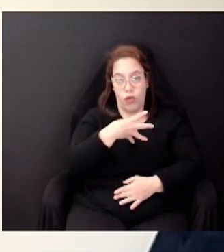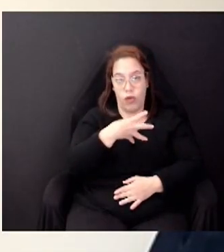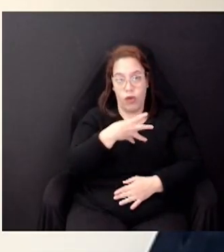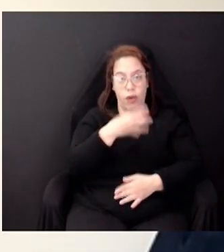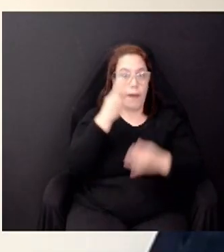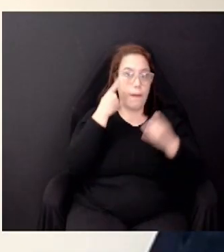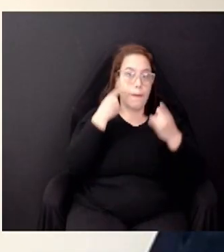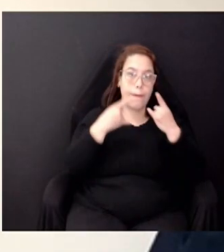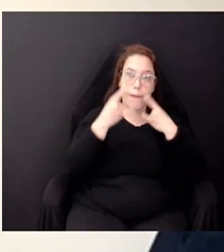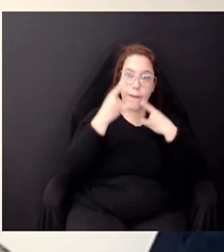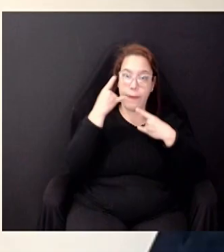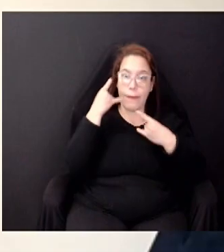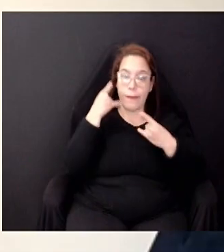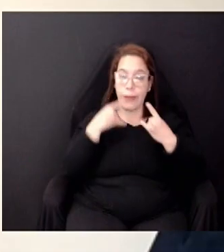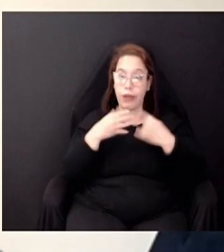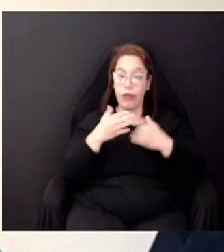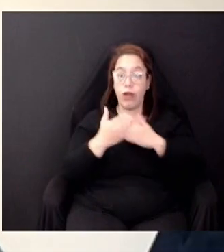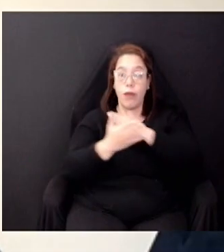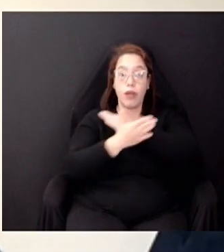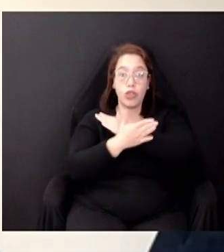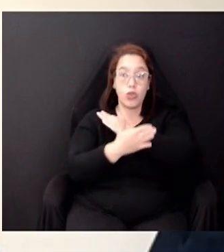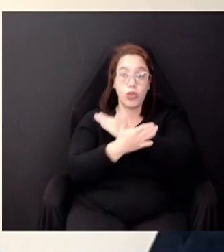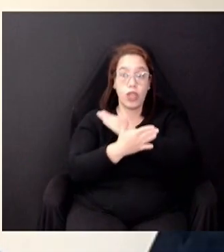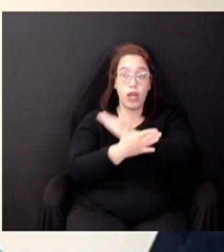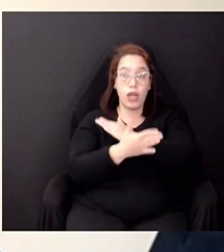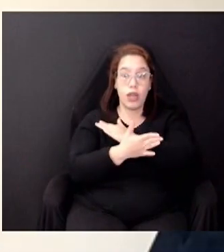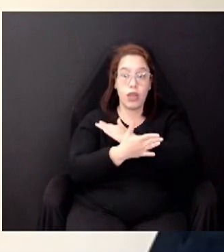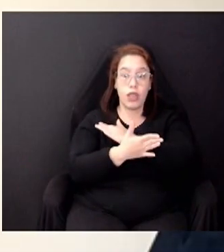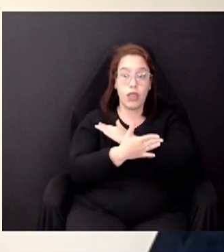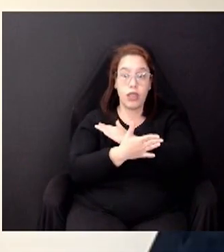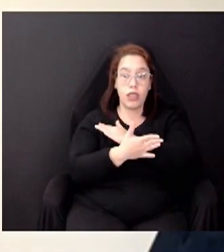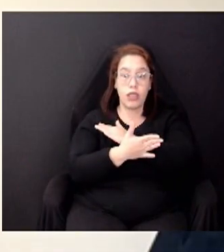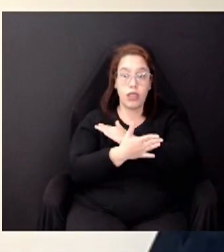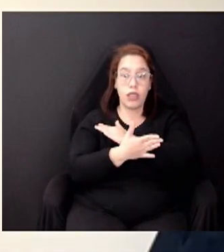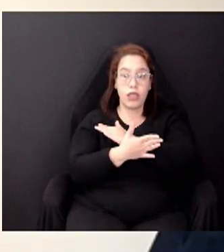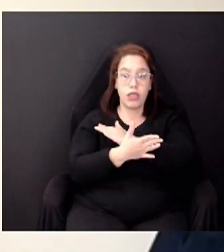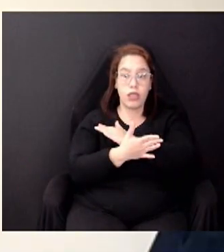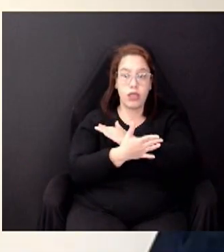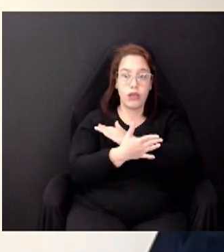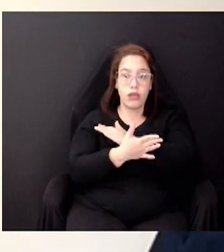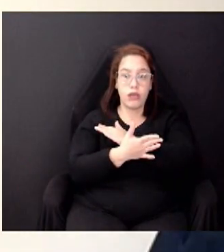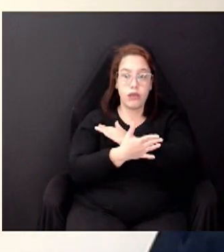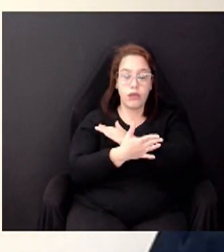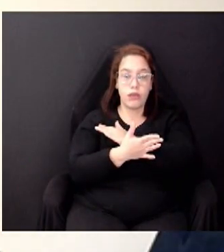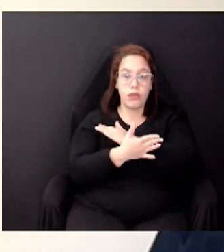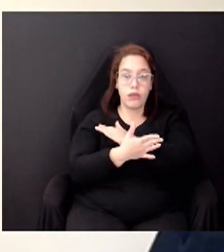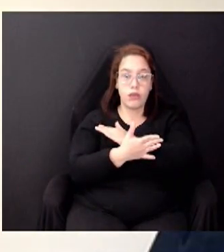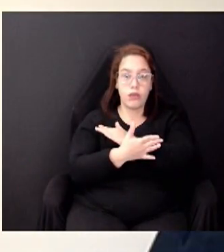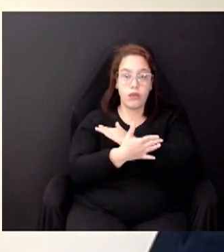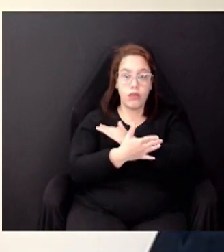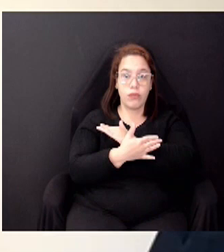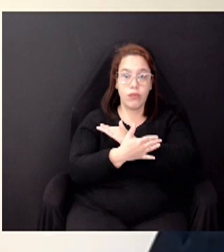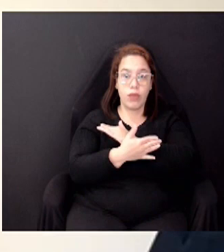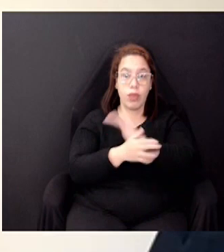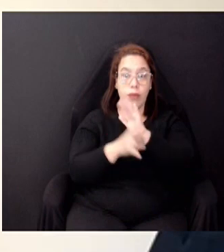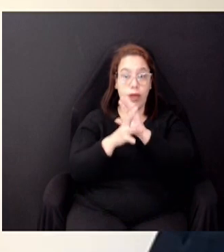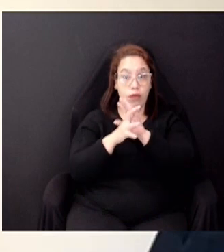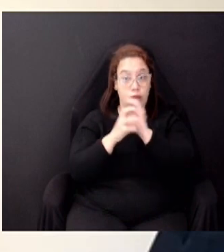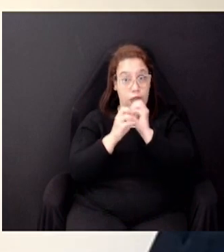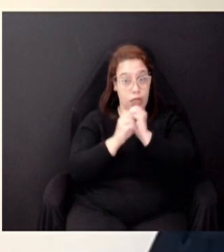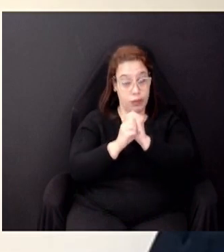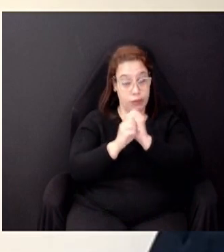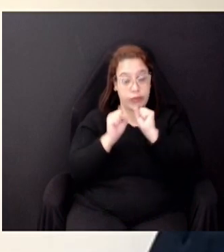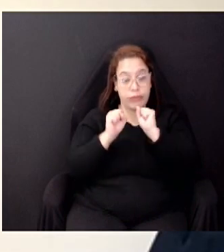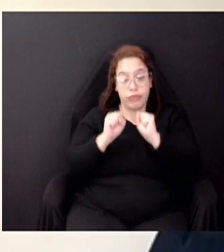bons, né? Então pode ser que isso dê uma amenizada no desconforto, não que vai zerar, mas pode ser que dê